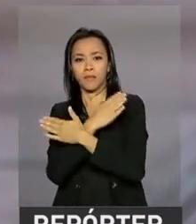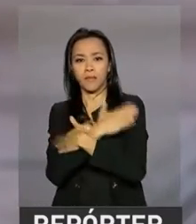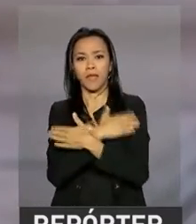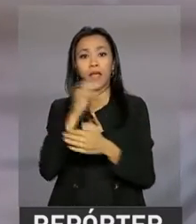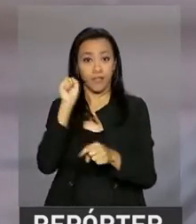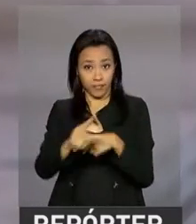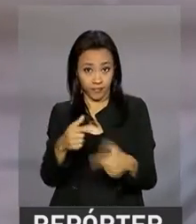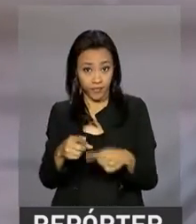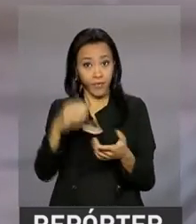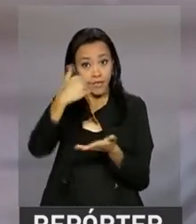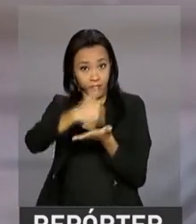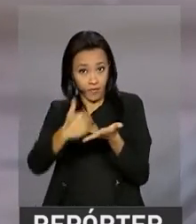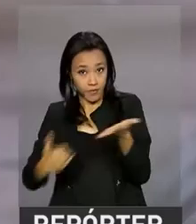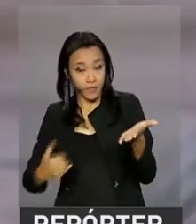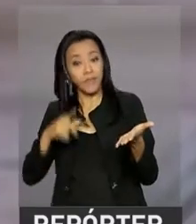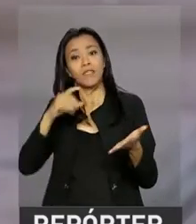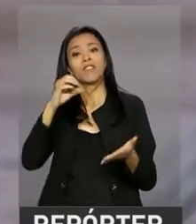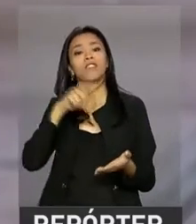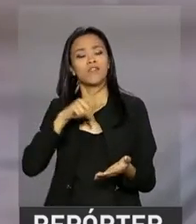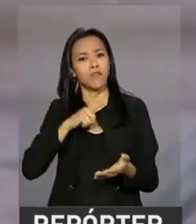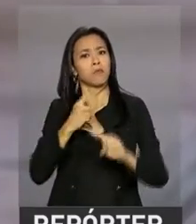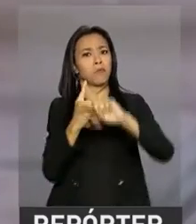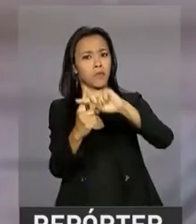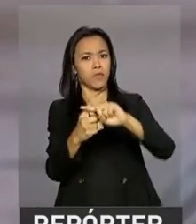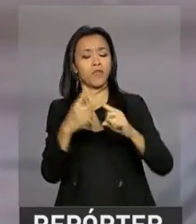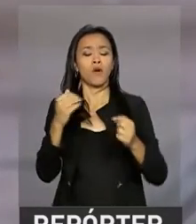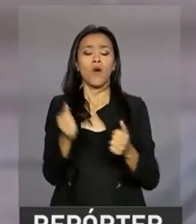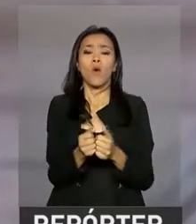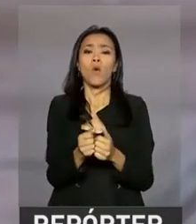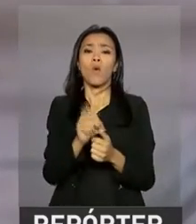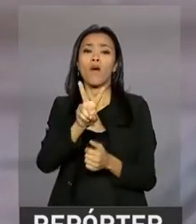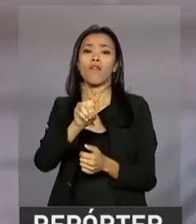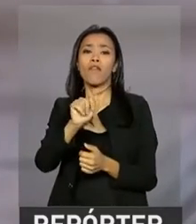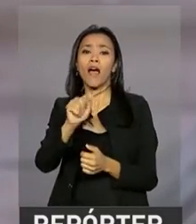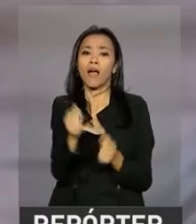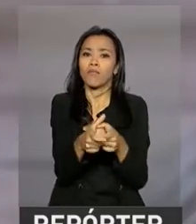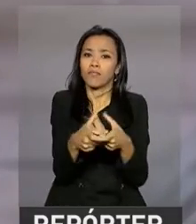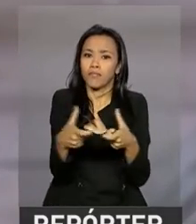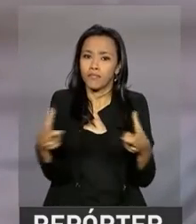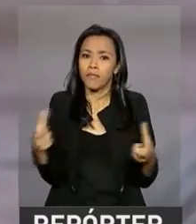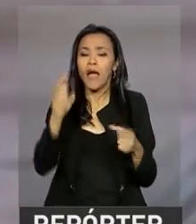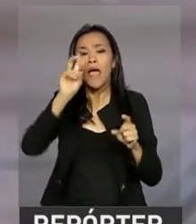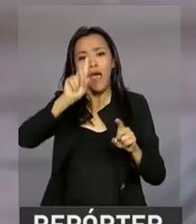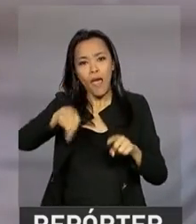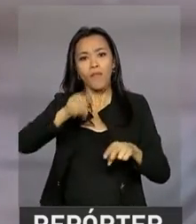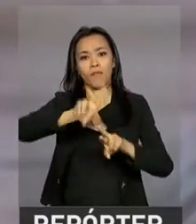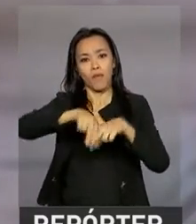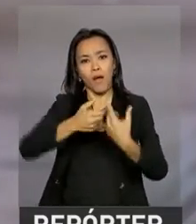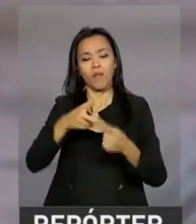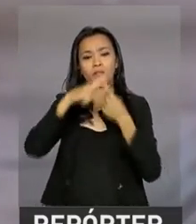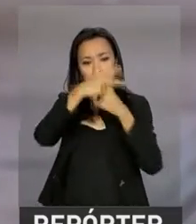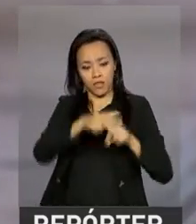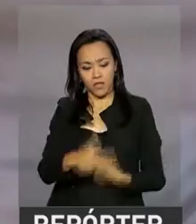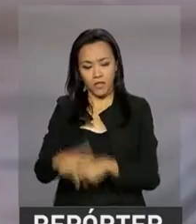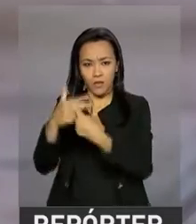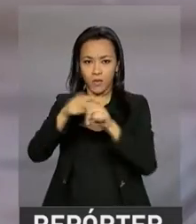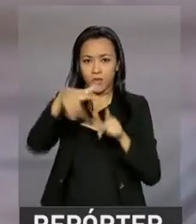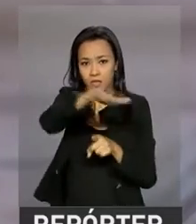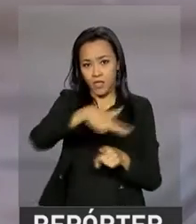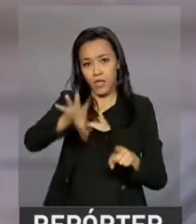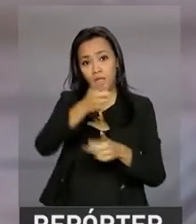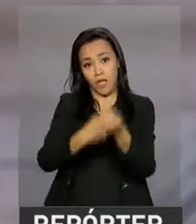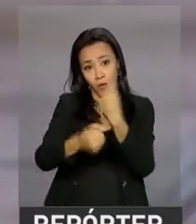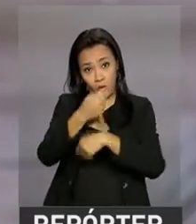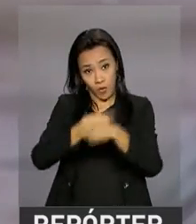a avaliação do governo é que o aumento das vagas é reflexo das medidas de ajuste adotadas nos últimos meses e que a tendência